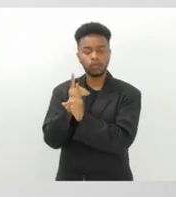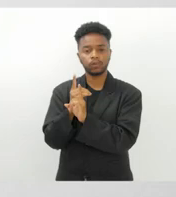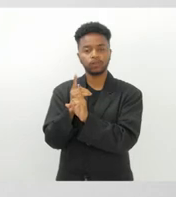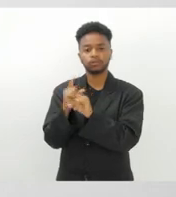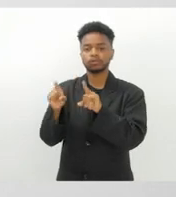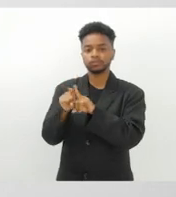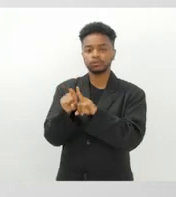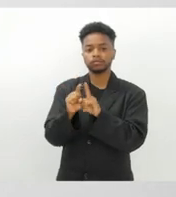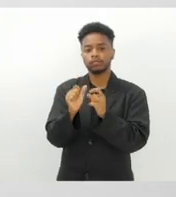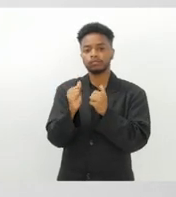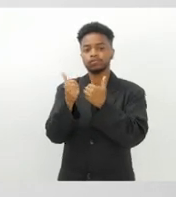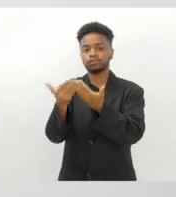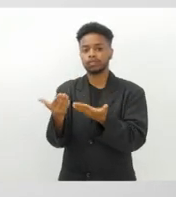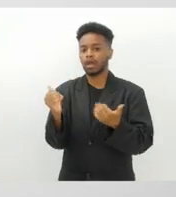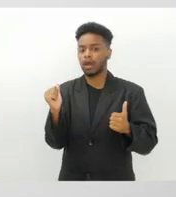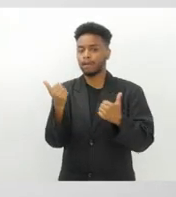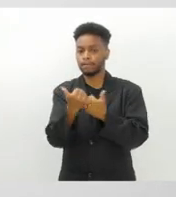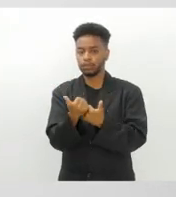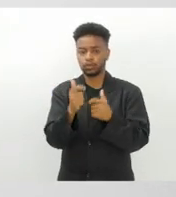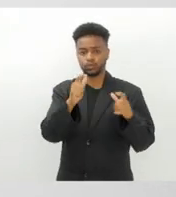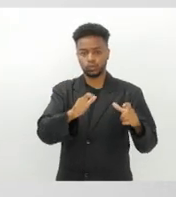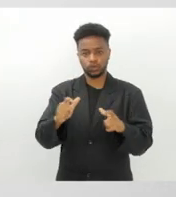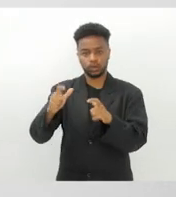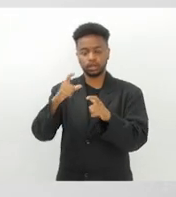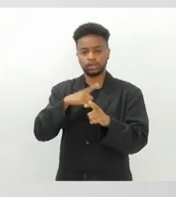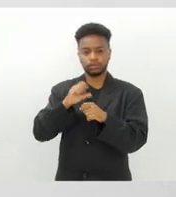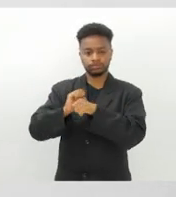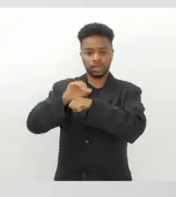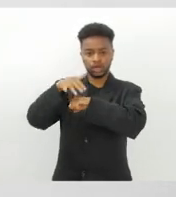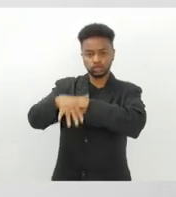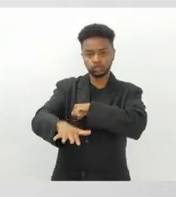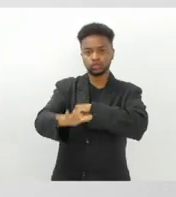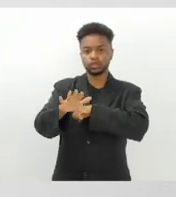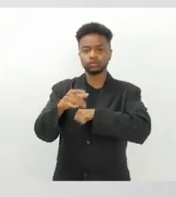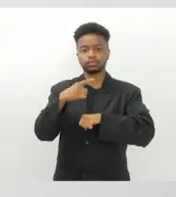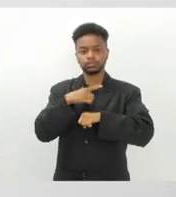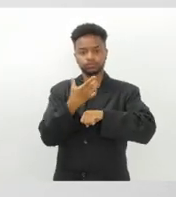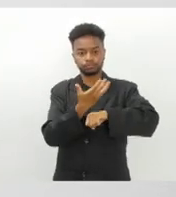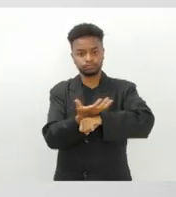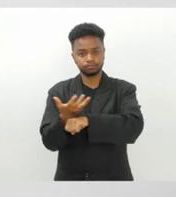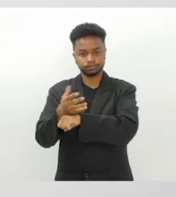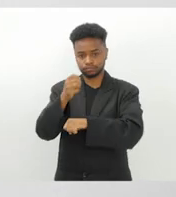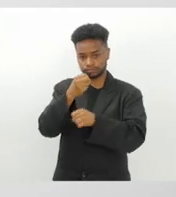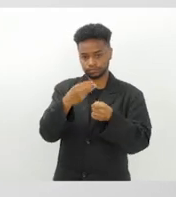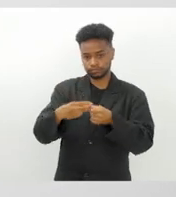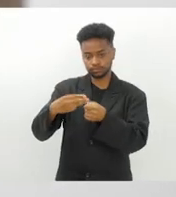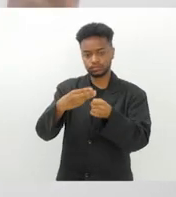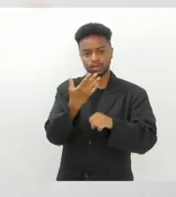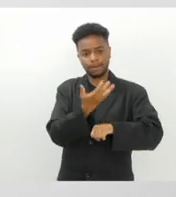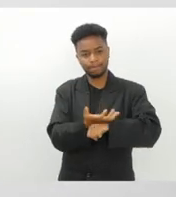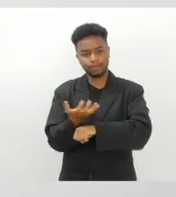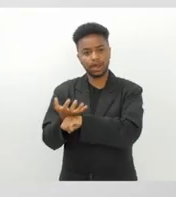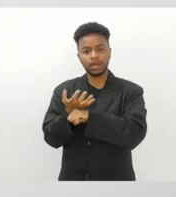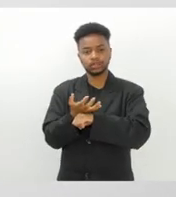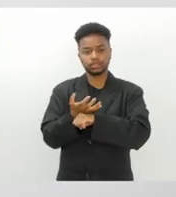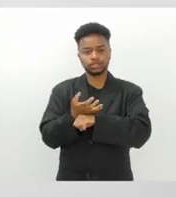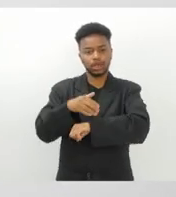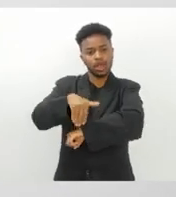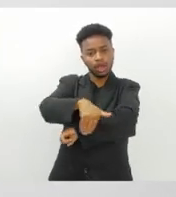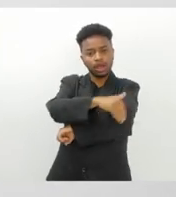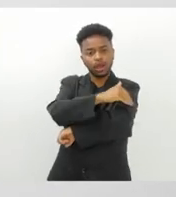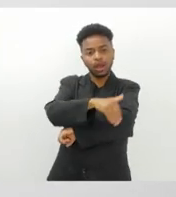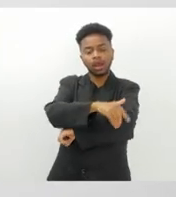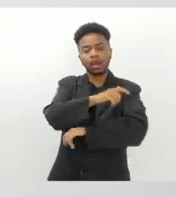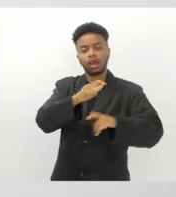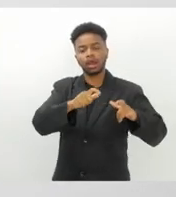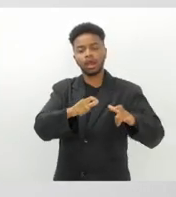dar subsídio a esses lugares de culto, como cachoeiras, parques municipais, praças, canteiros, para que